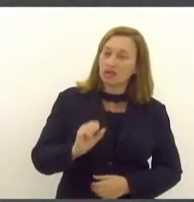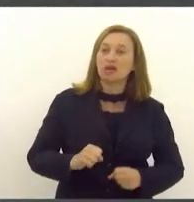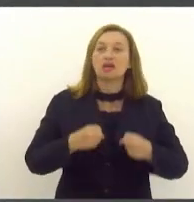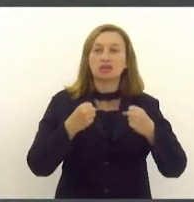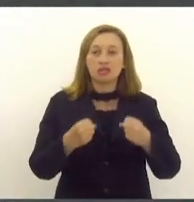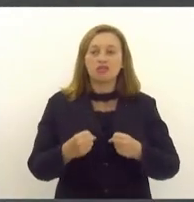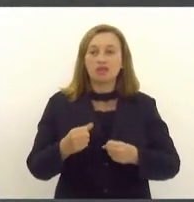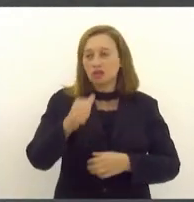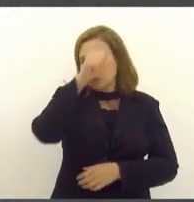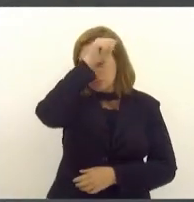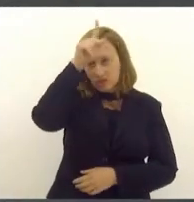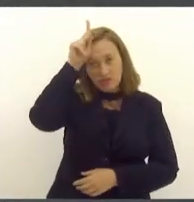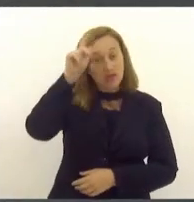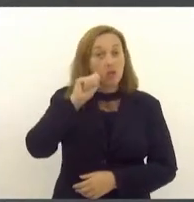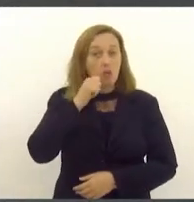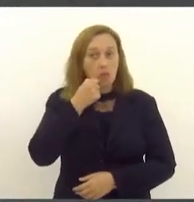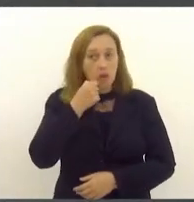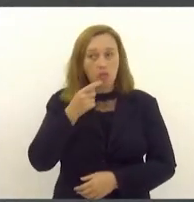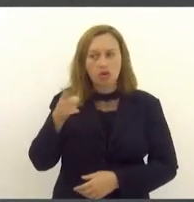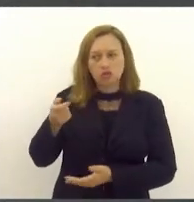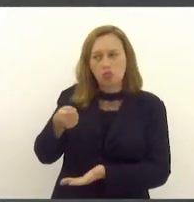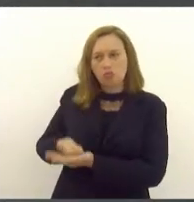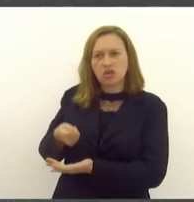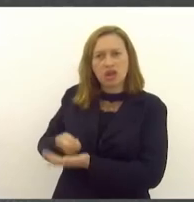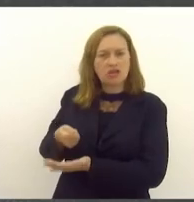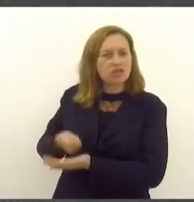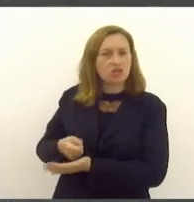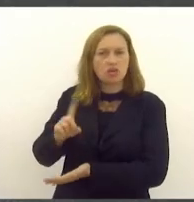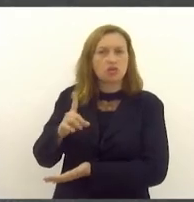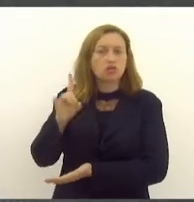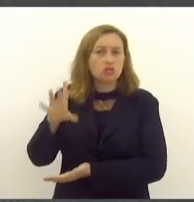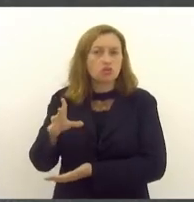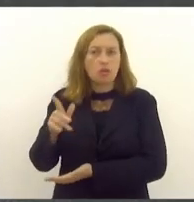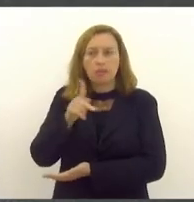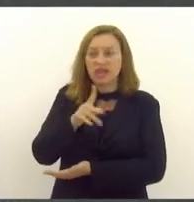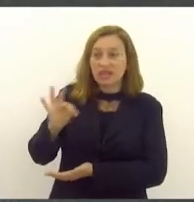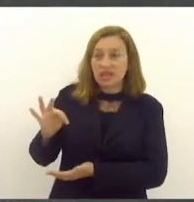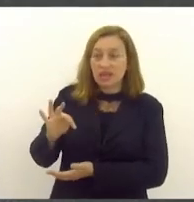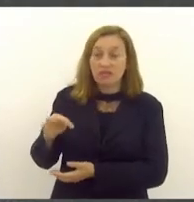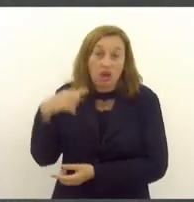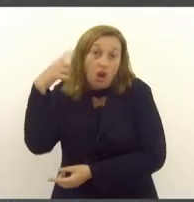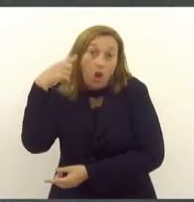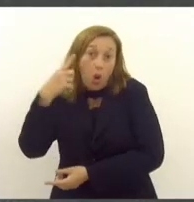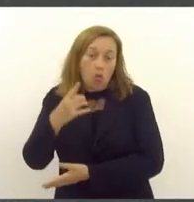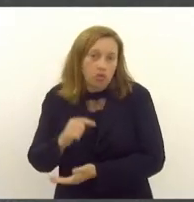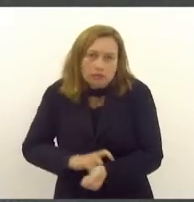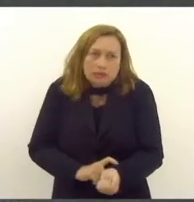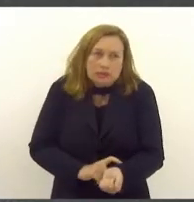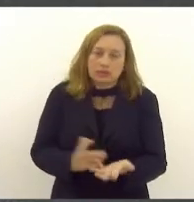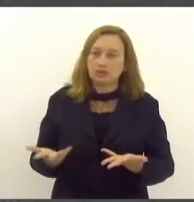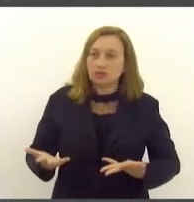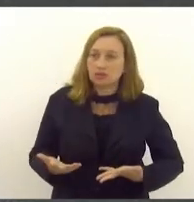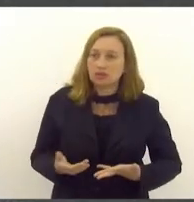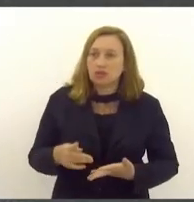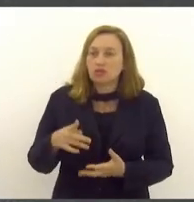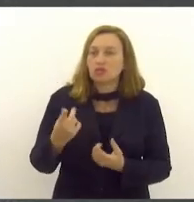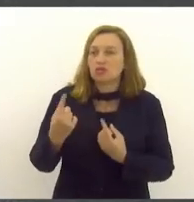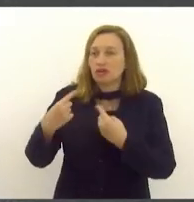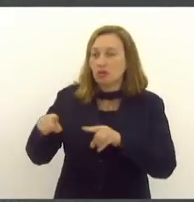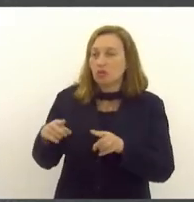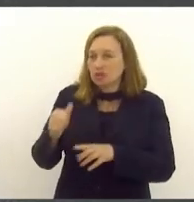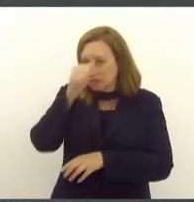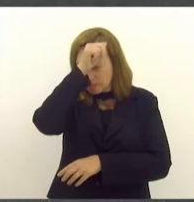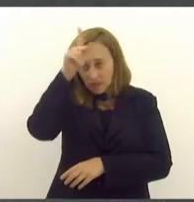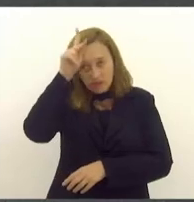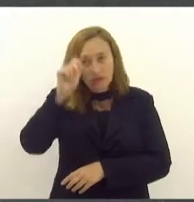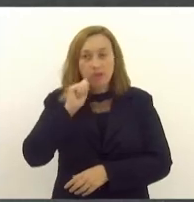prefeito Eduardo Paes eles têm obrigação não só eles como PT ficam Loucos em cócegas quando se critica o prefeito Eduardo